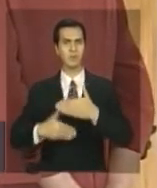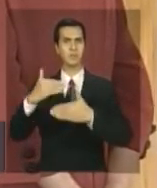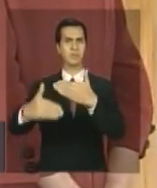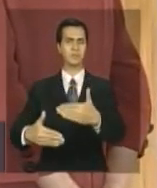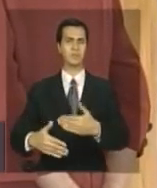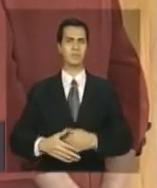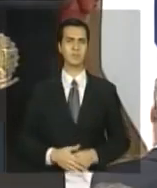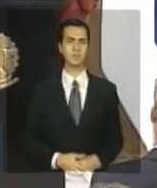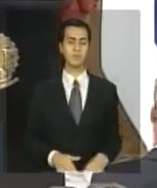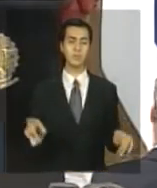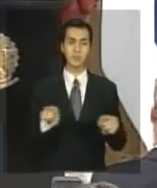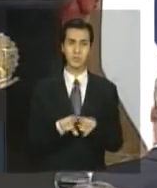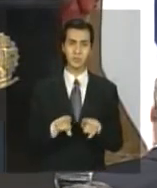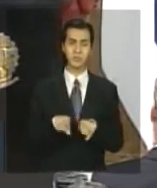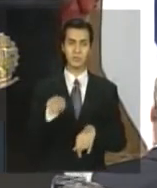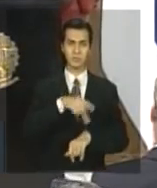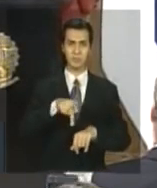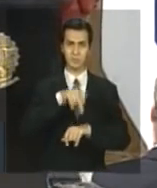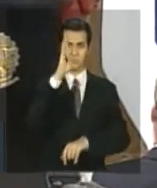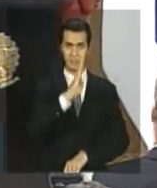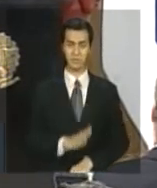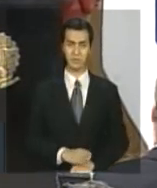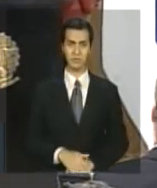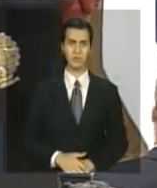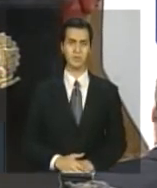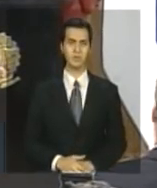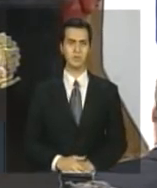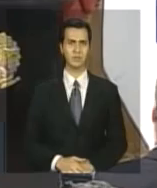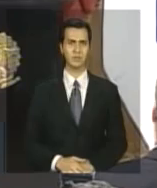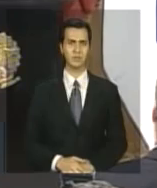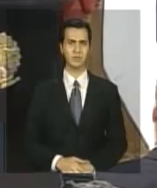país de